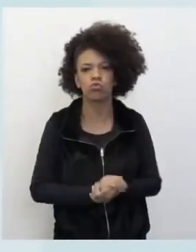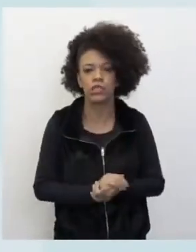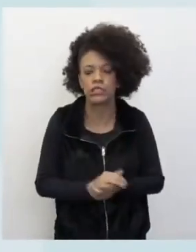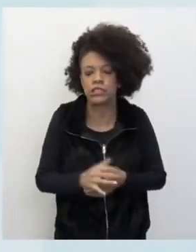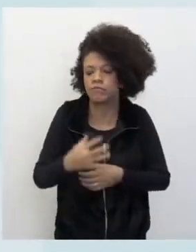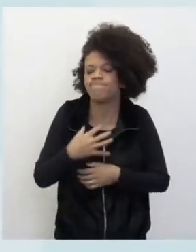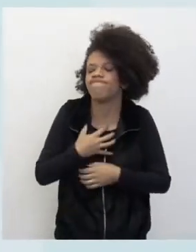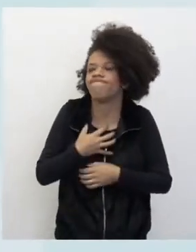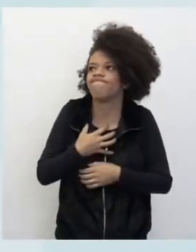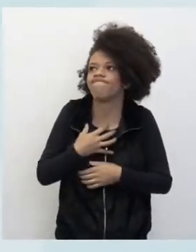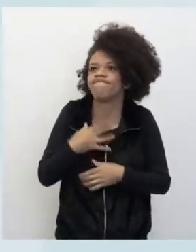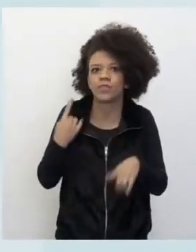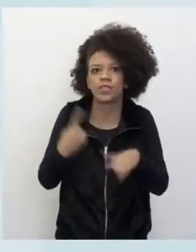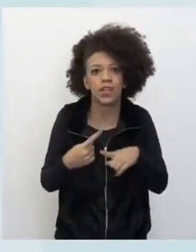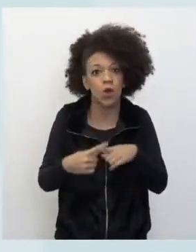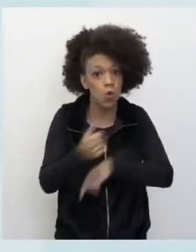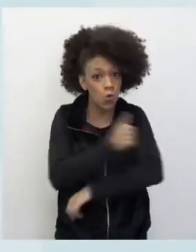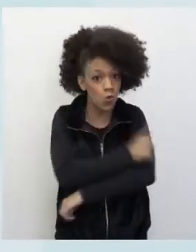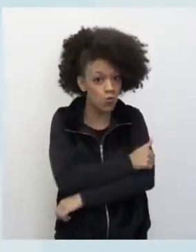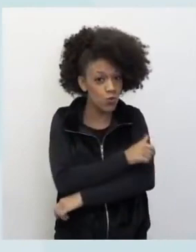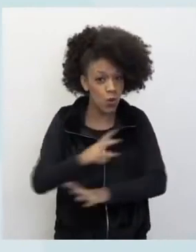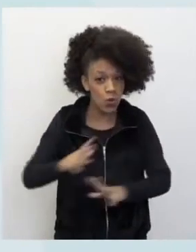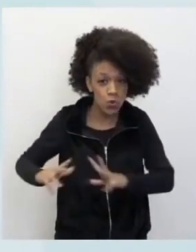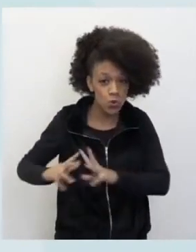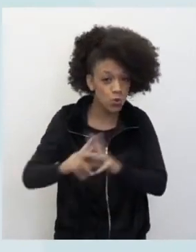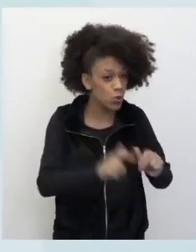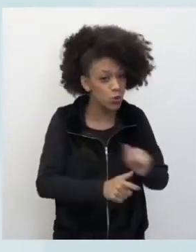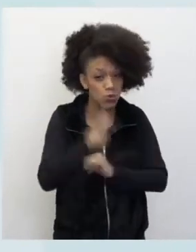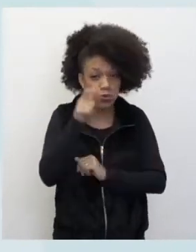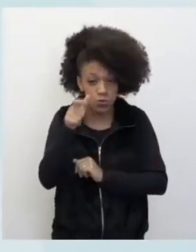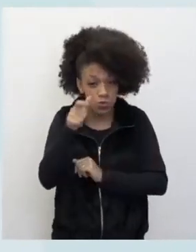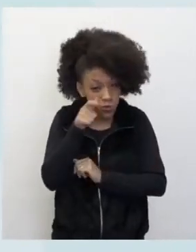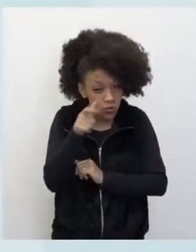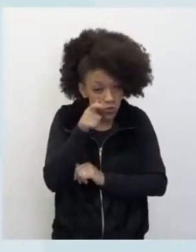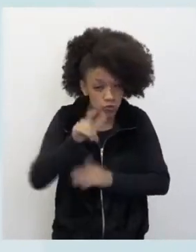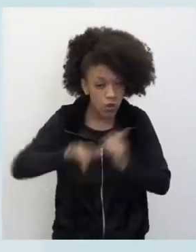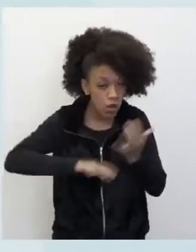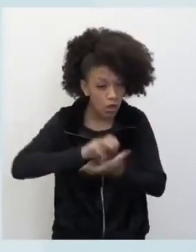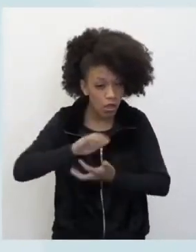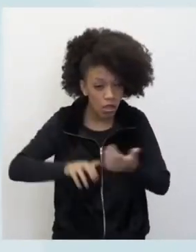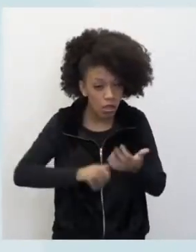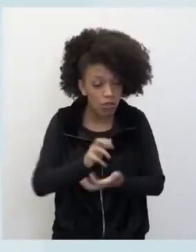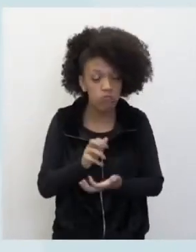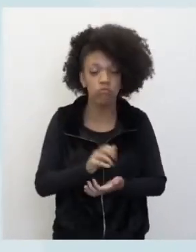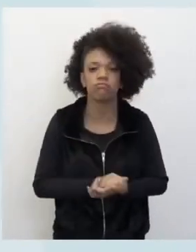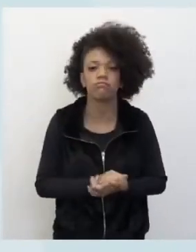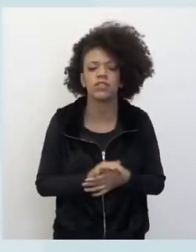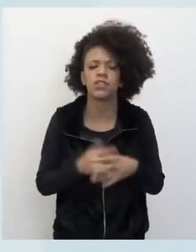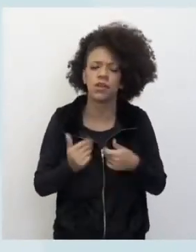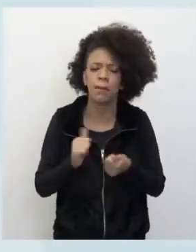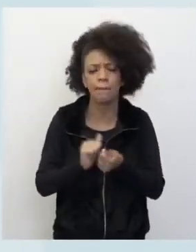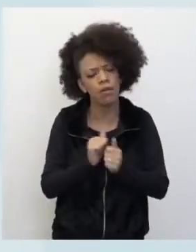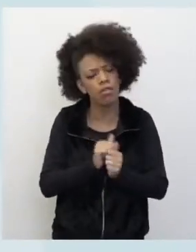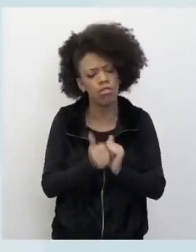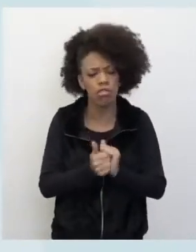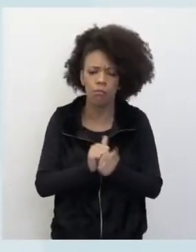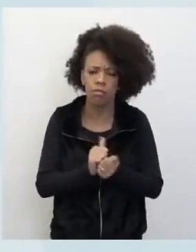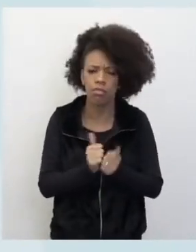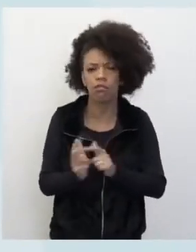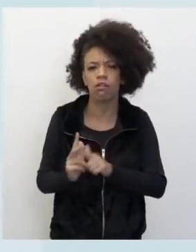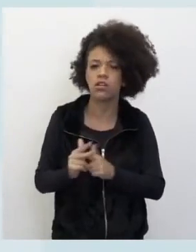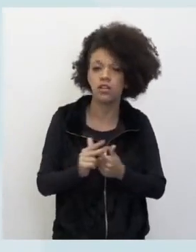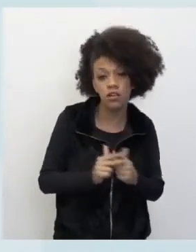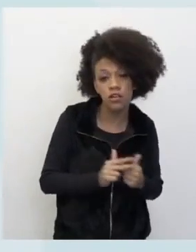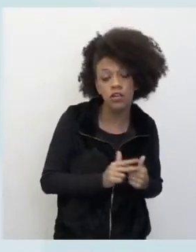Pessoal, e o pior é que os meus alunos ouviram o barraco. E para melhorar, para amenizar a